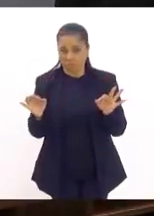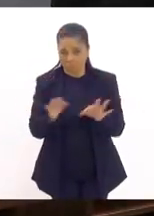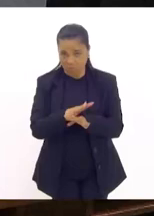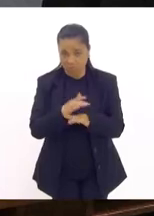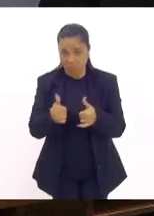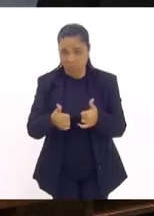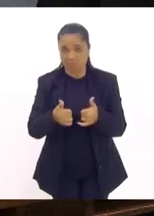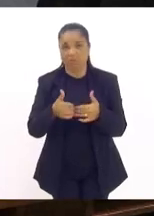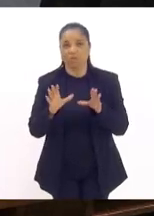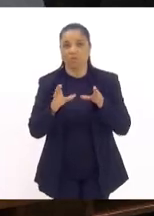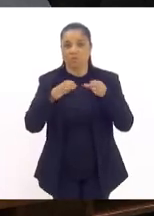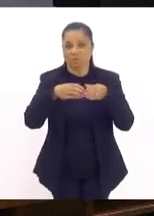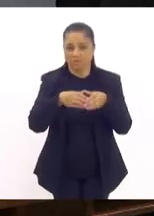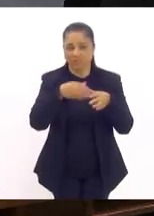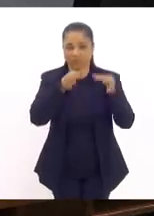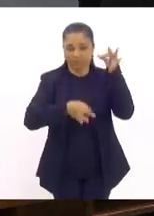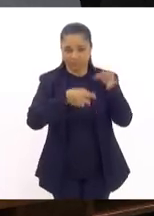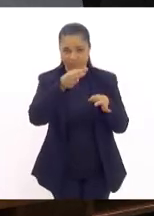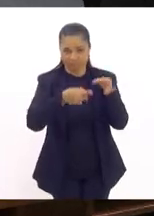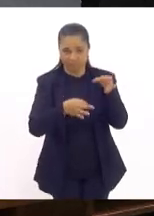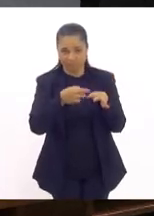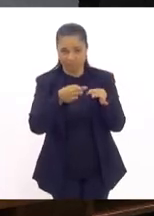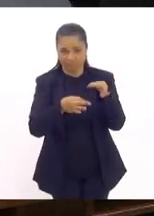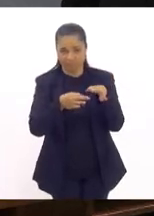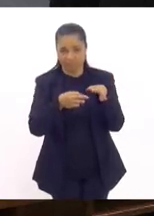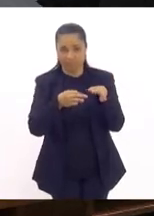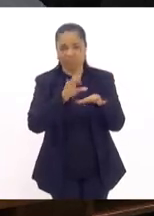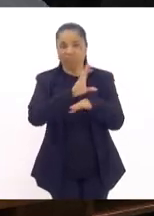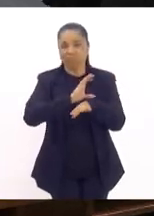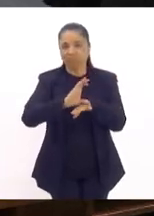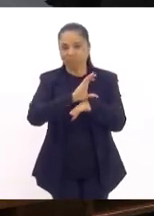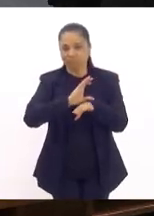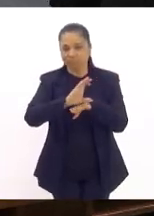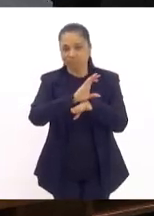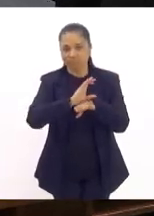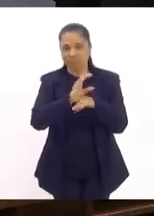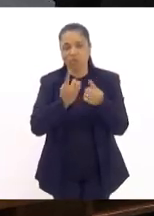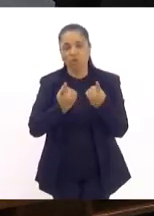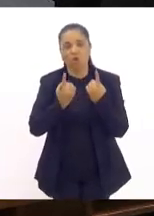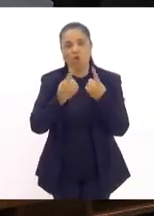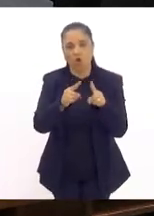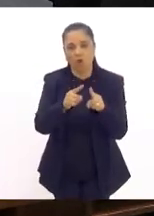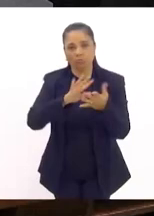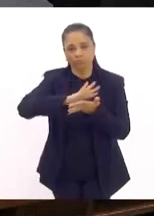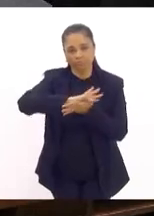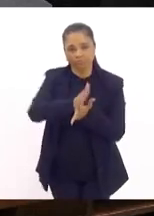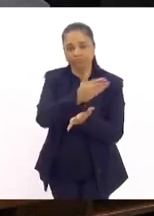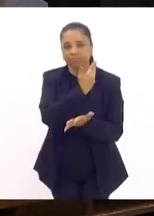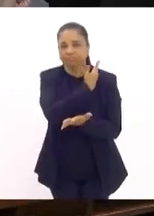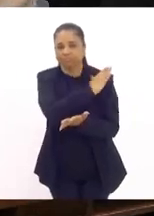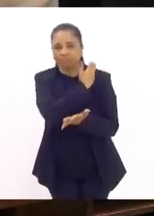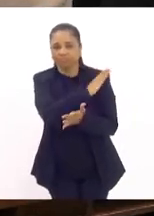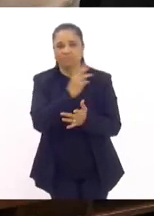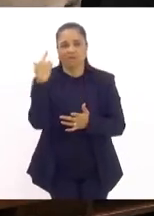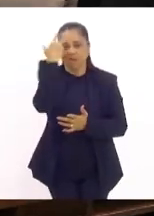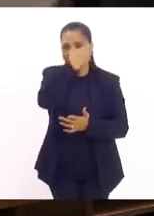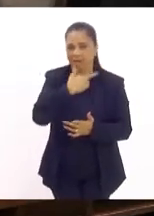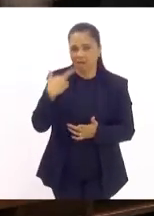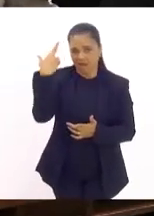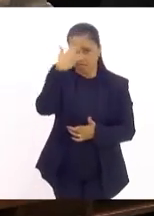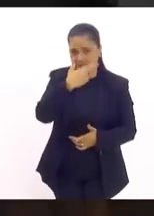das comissões Constituição e Justiça pela constitucionalidade e combate às discriminações e preconceitos de raça, cor,